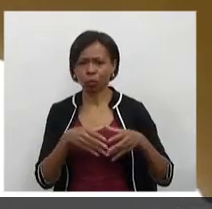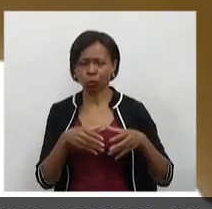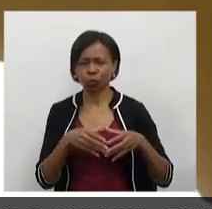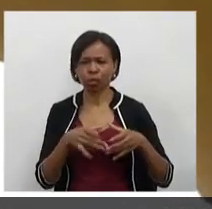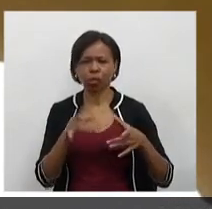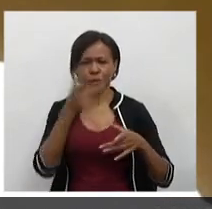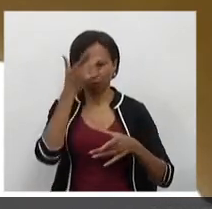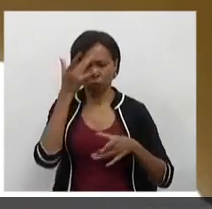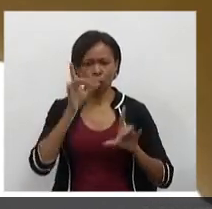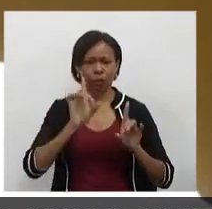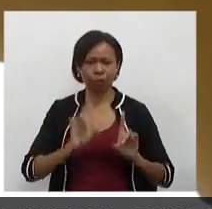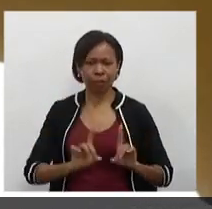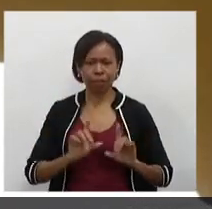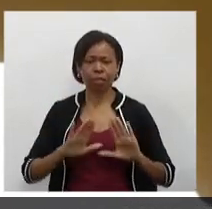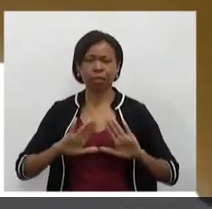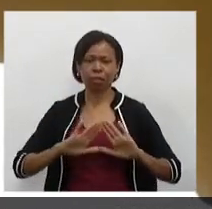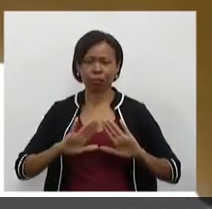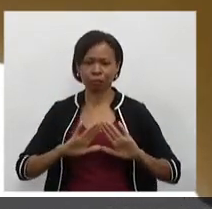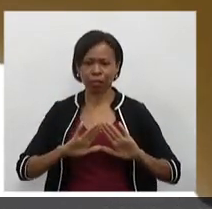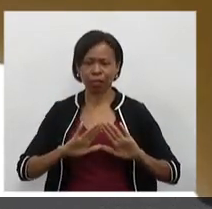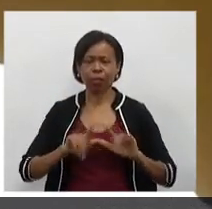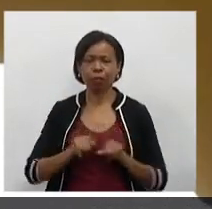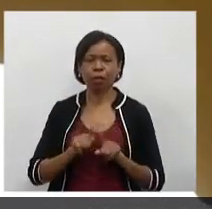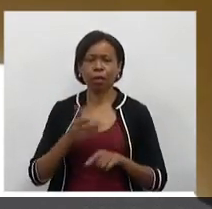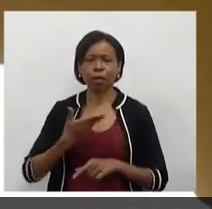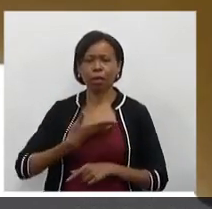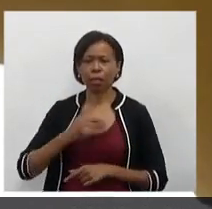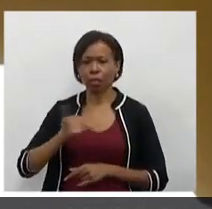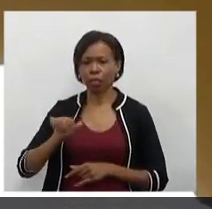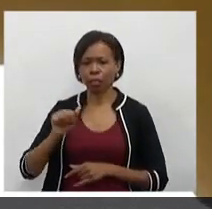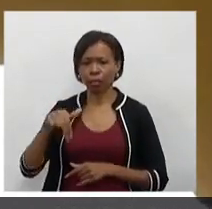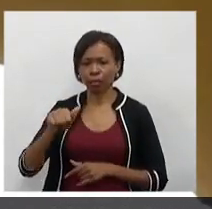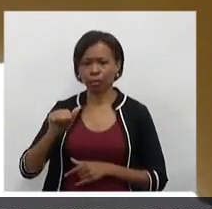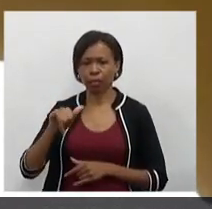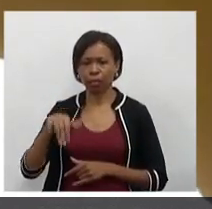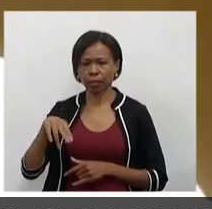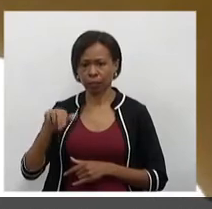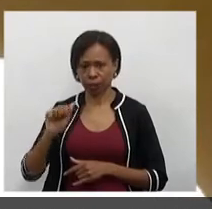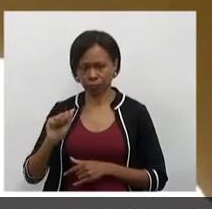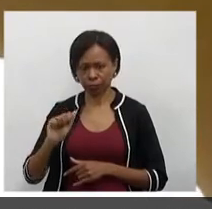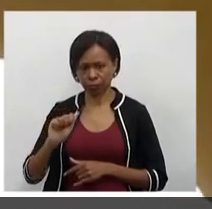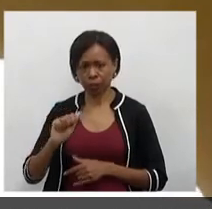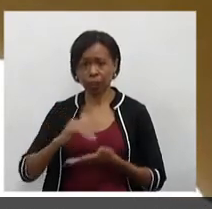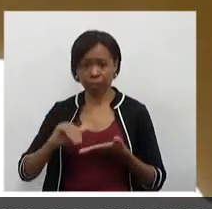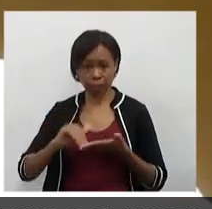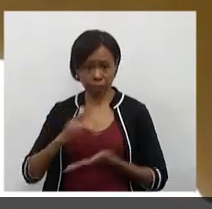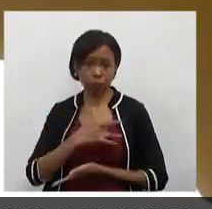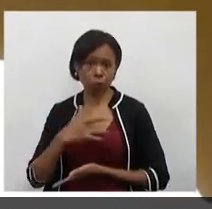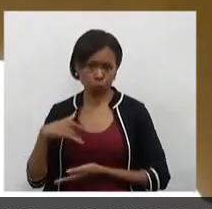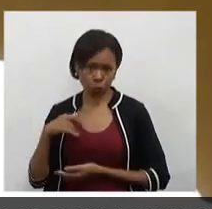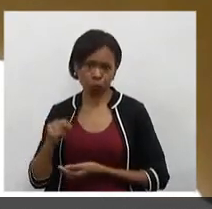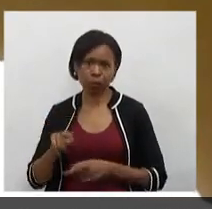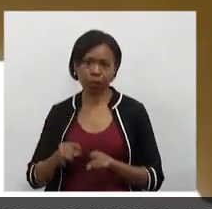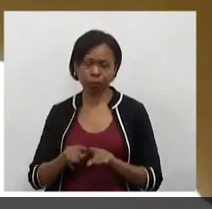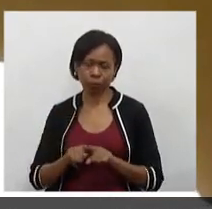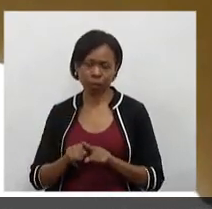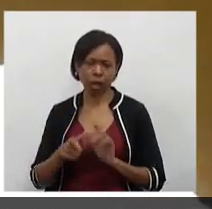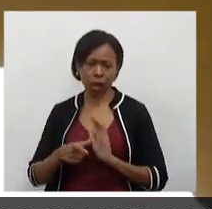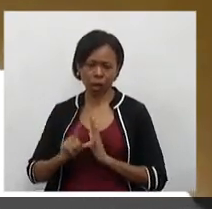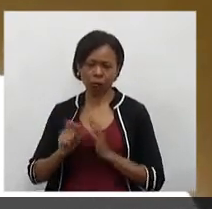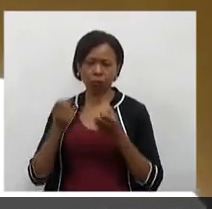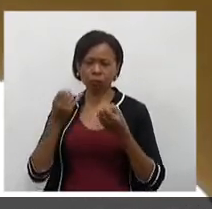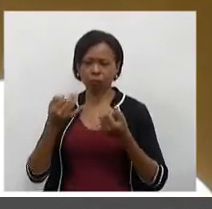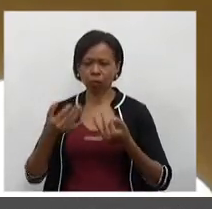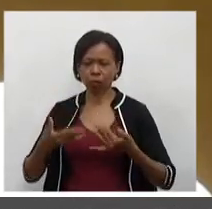aos participantes desse evento, a colega Janaína, da Secretaria de Saúde, que muito bem colocou a situação aqui por